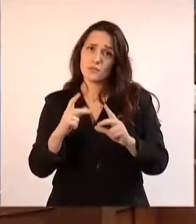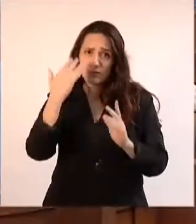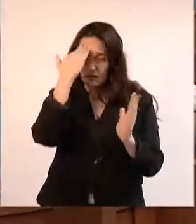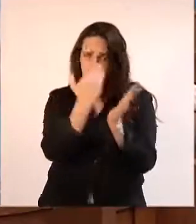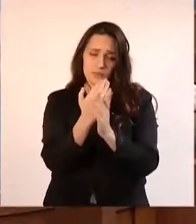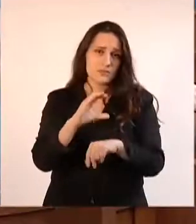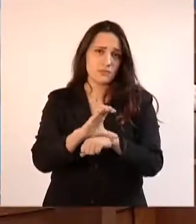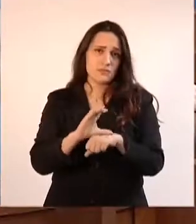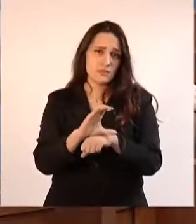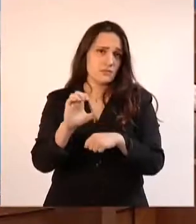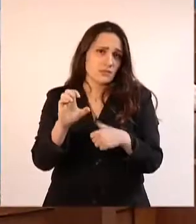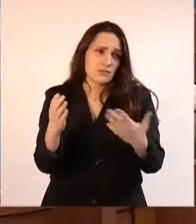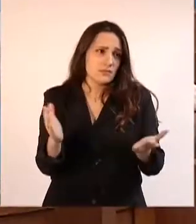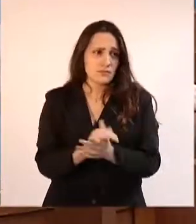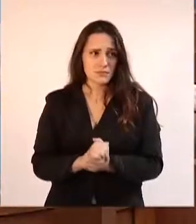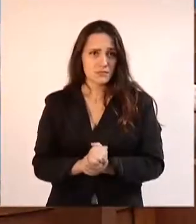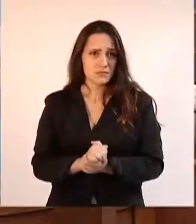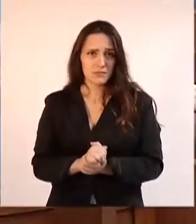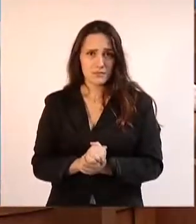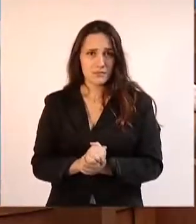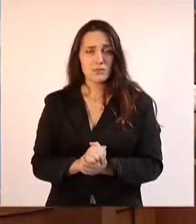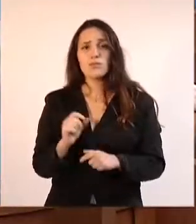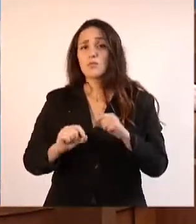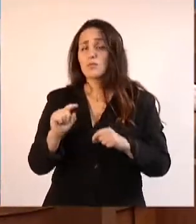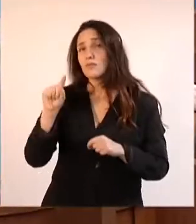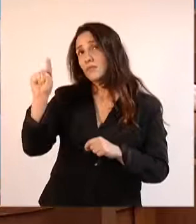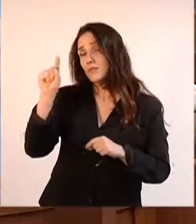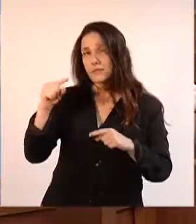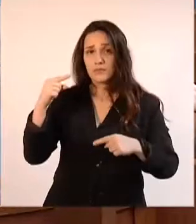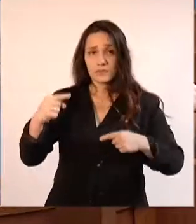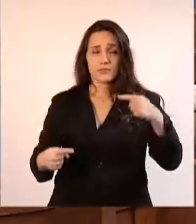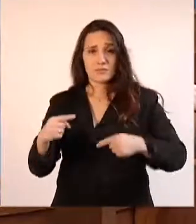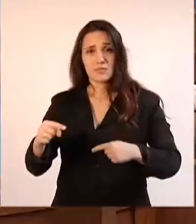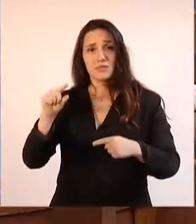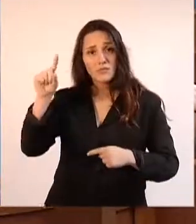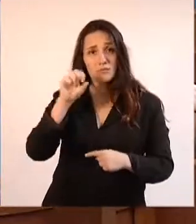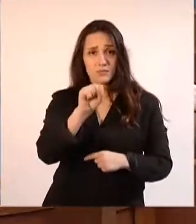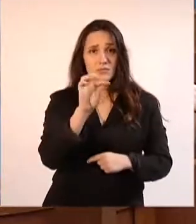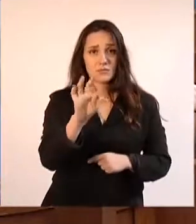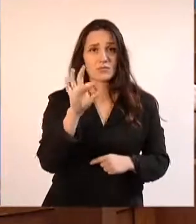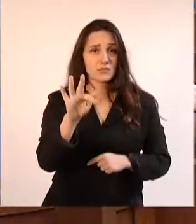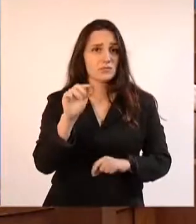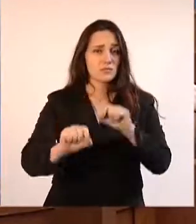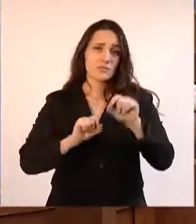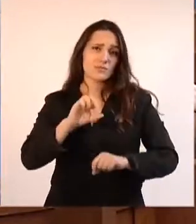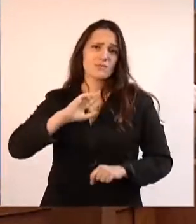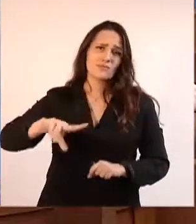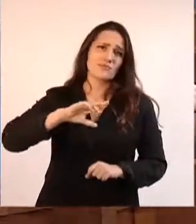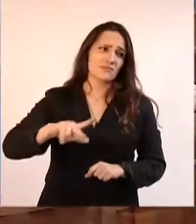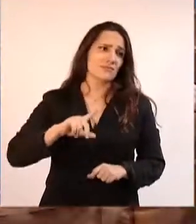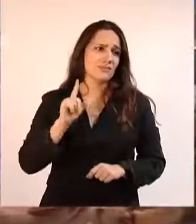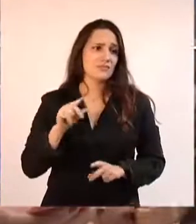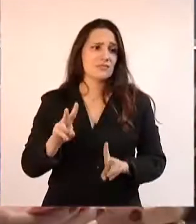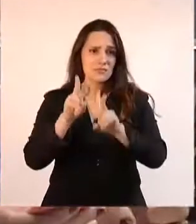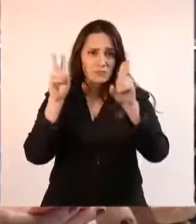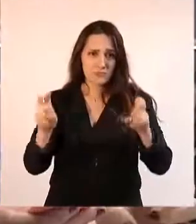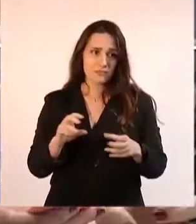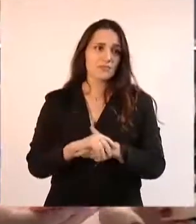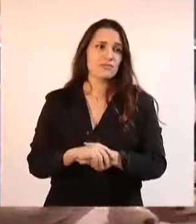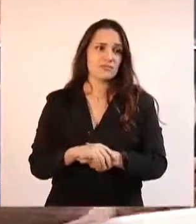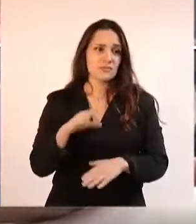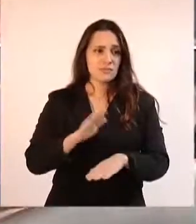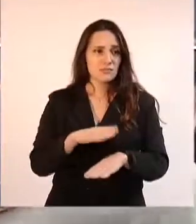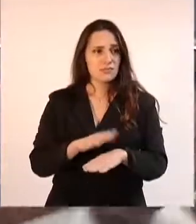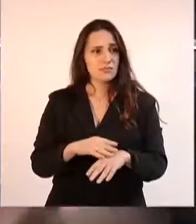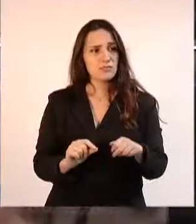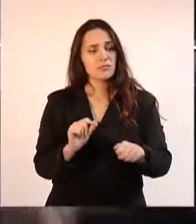constitucional. E o que está sendo discutido no Supremo Tribunal Federal é a questão relacionada à